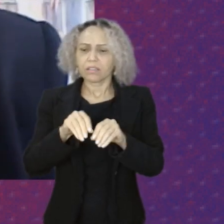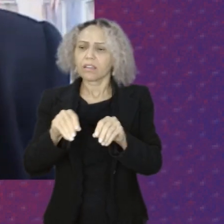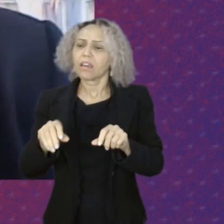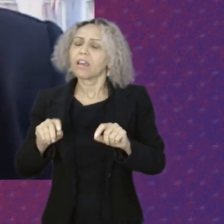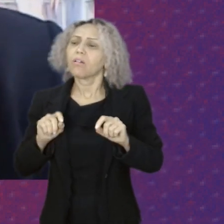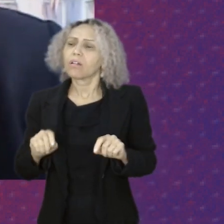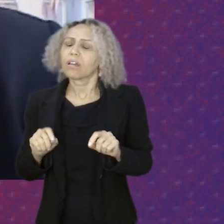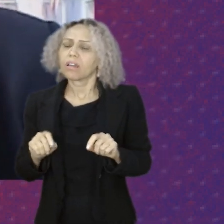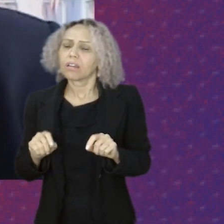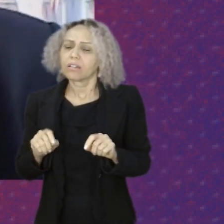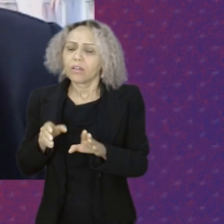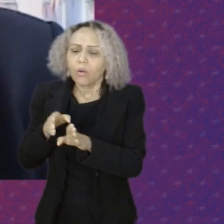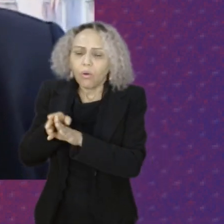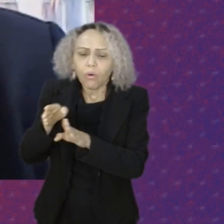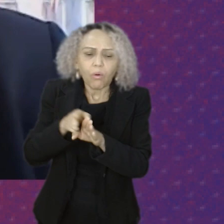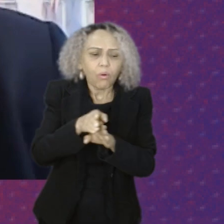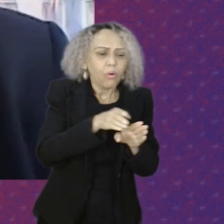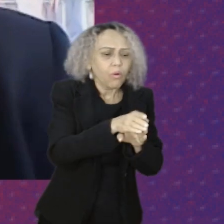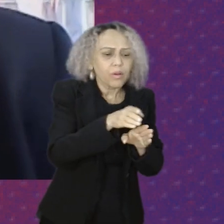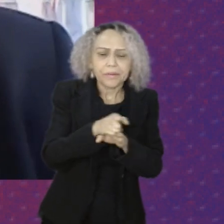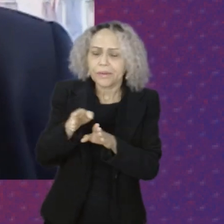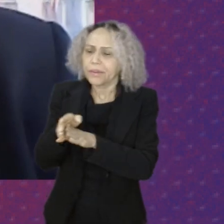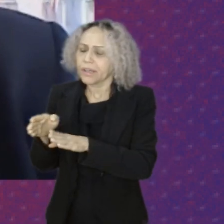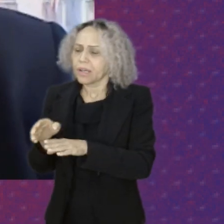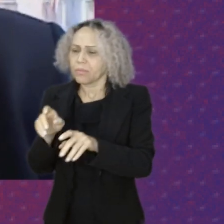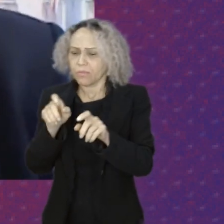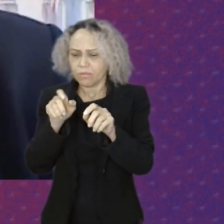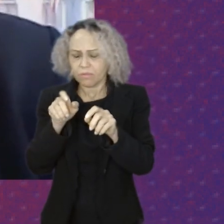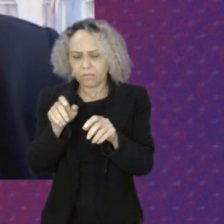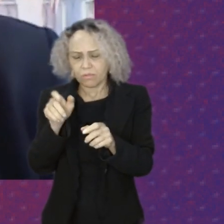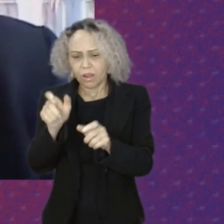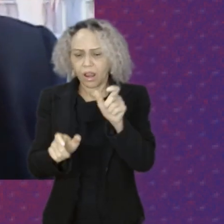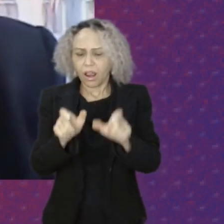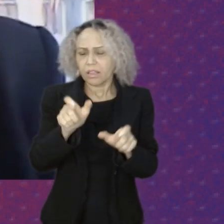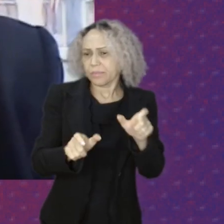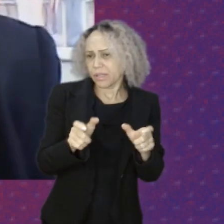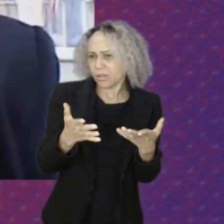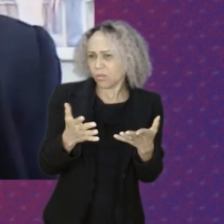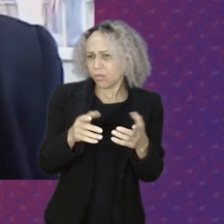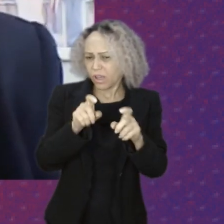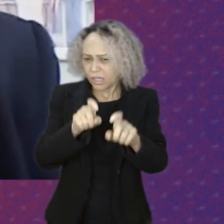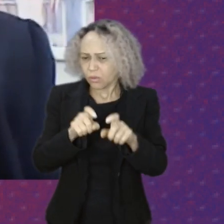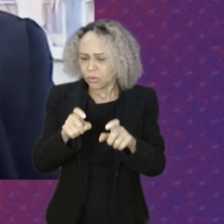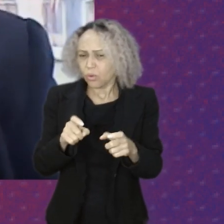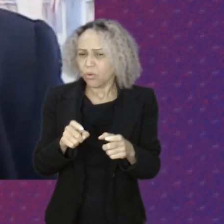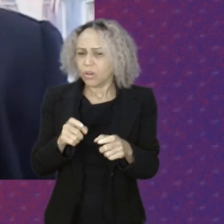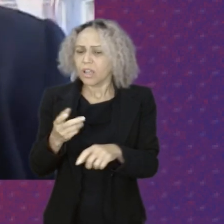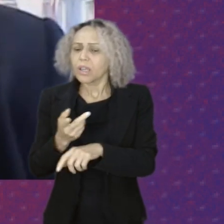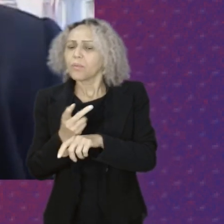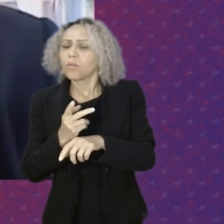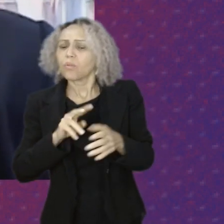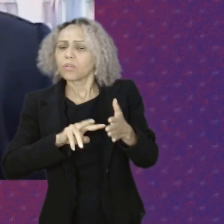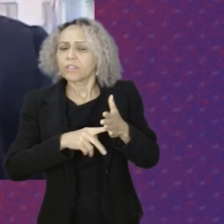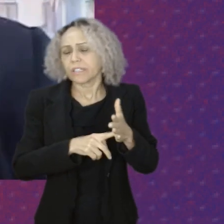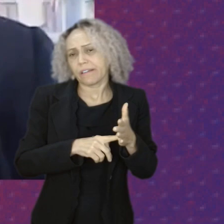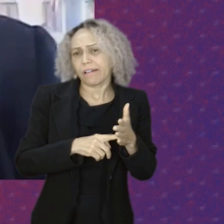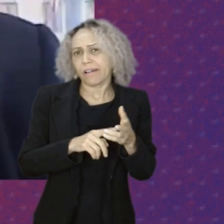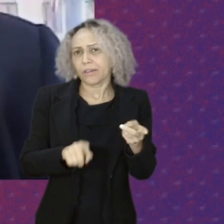orientamos os agricultores, agricultora, é que procure o seu sindicato, ou os movimentos sociais, como o MST também, que